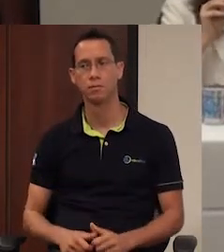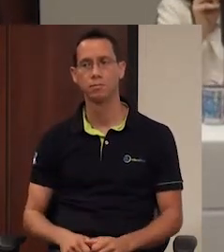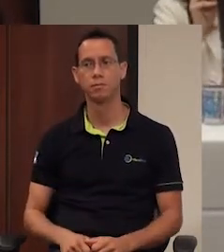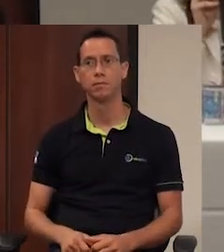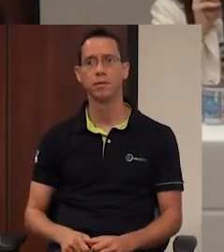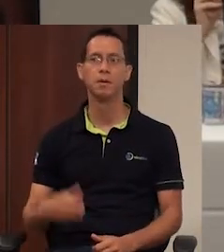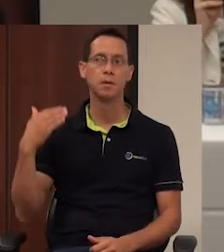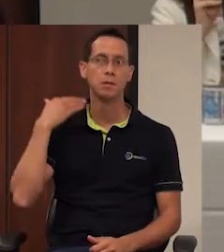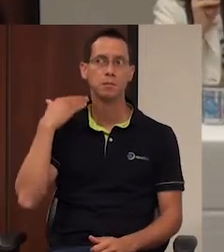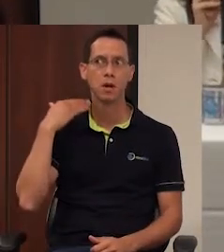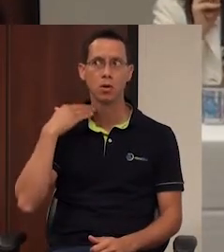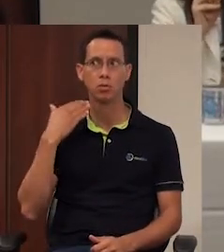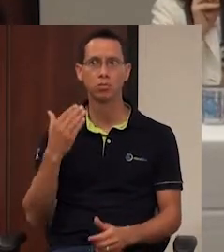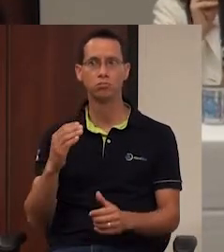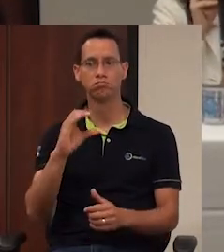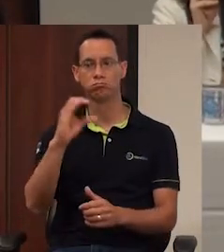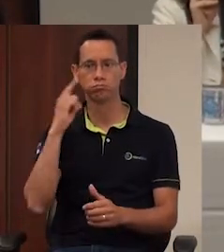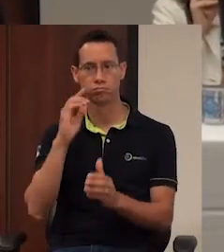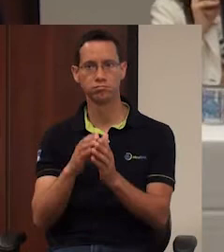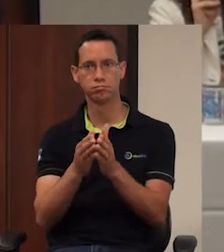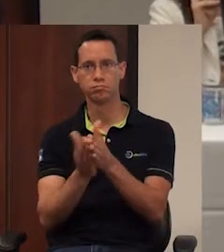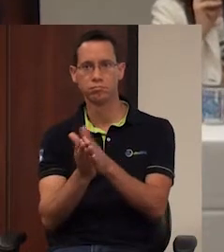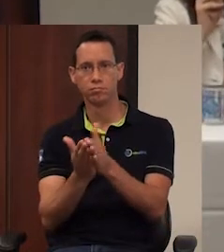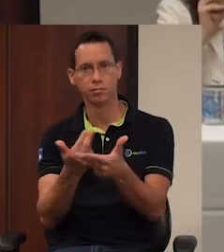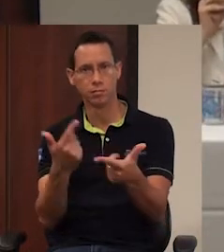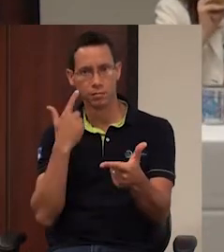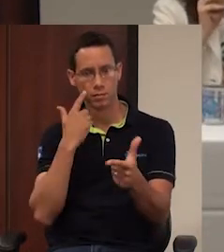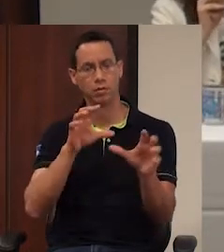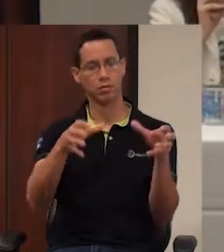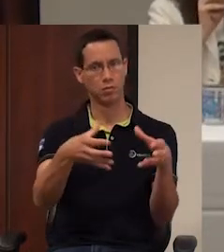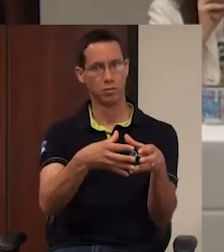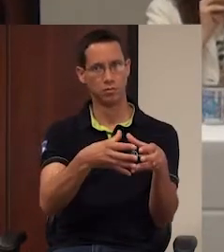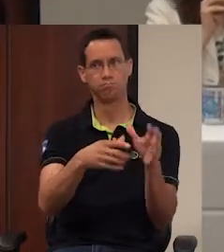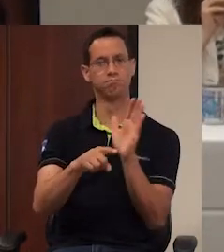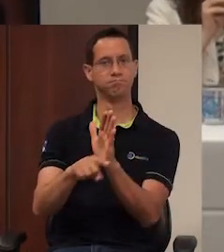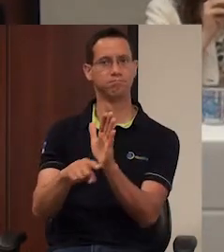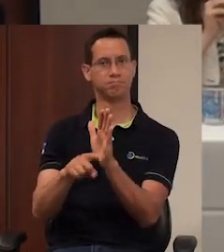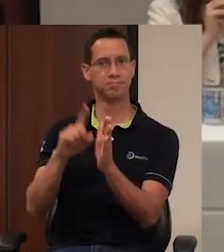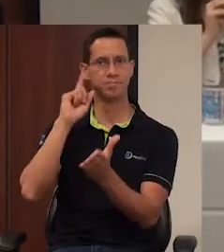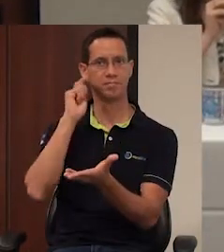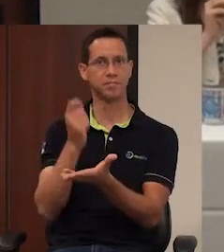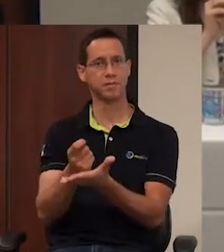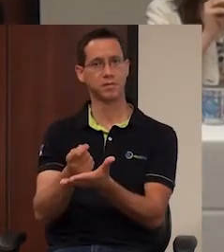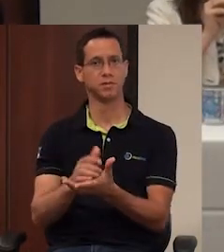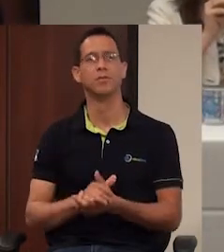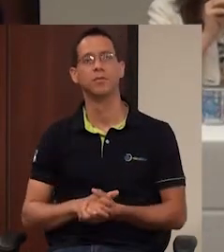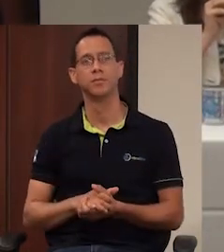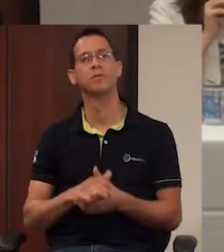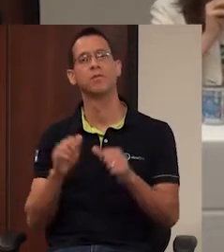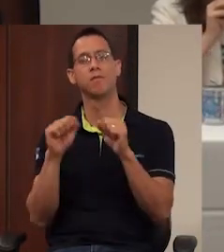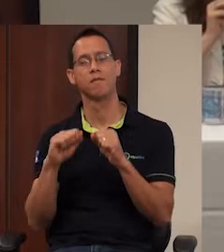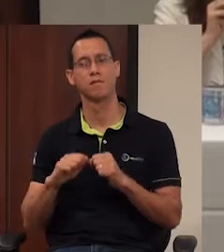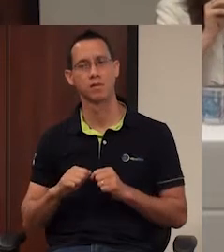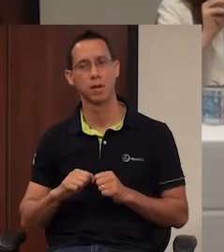uma conta no banco, enfim. E esse grupo de apoio vai ajudar essa pessoa a tomar a decisão em relação ao que fazer